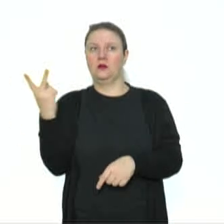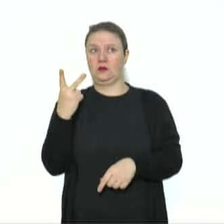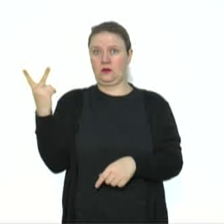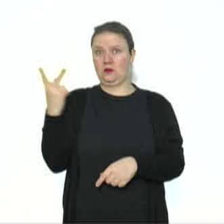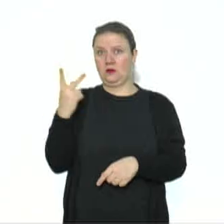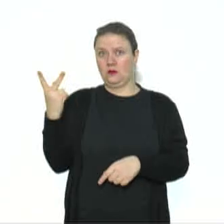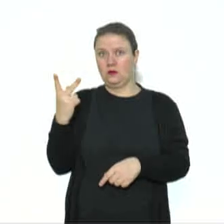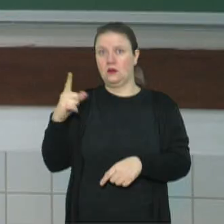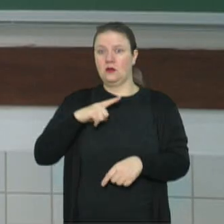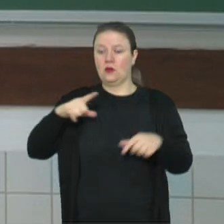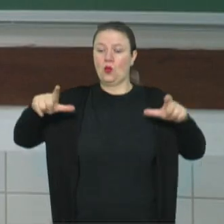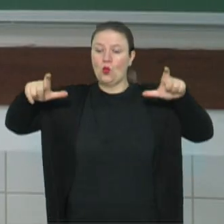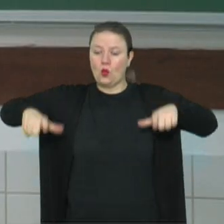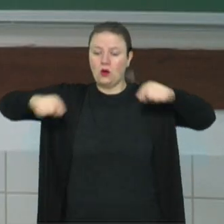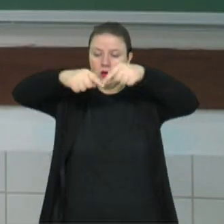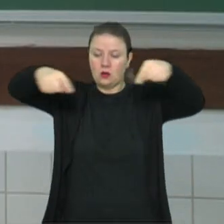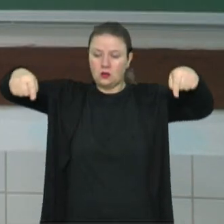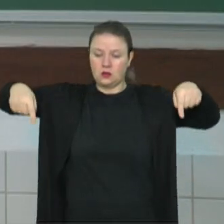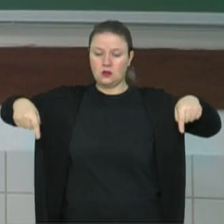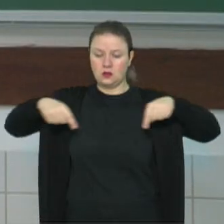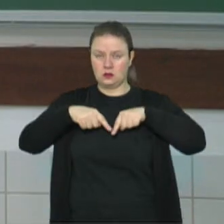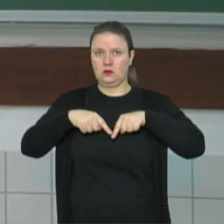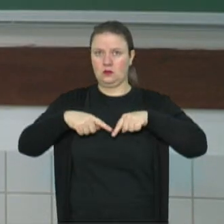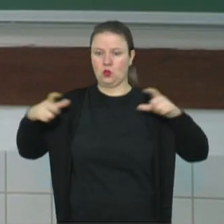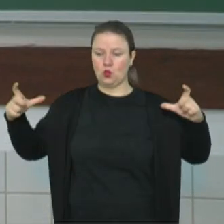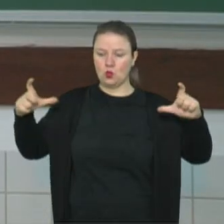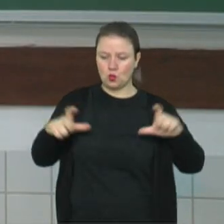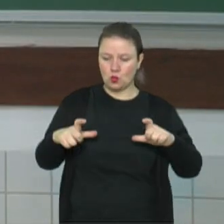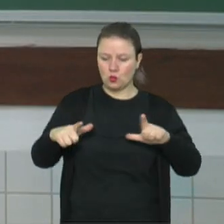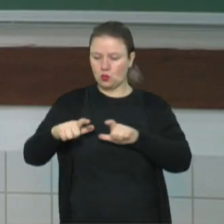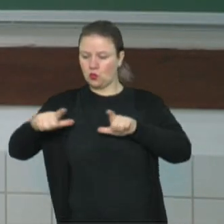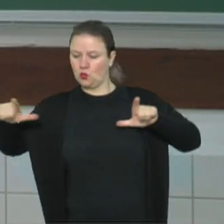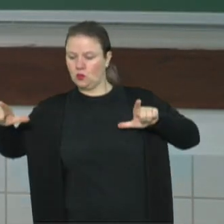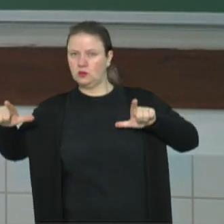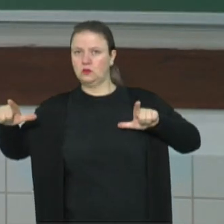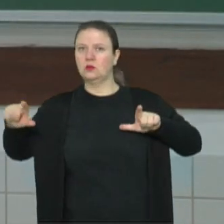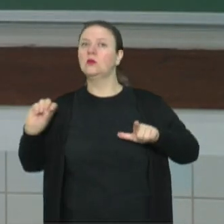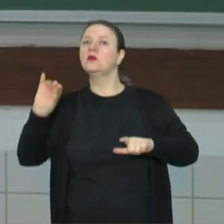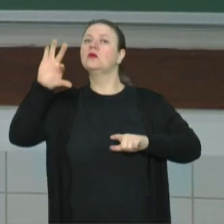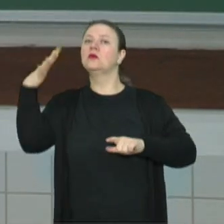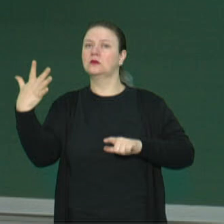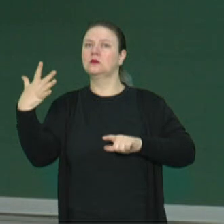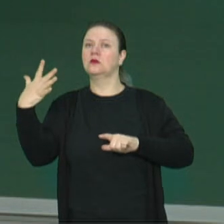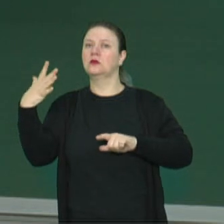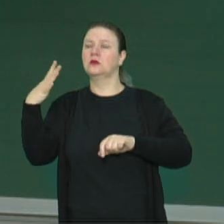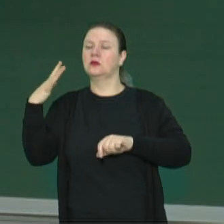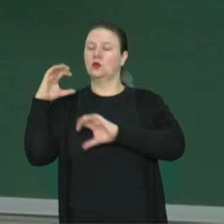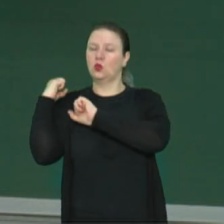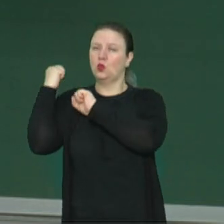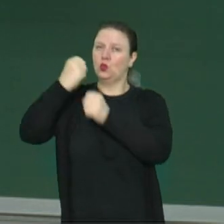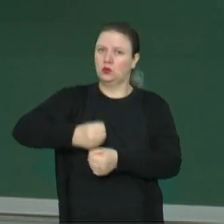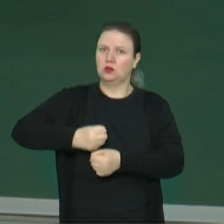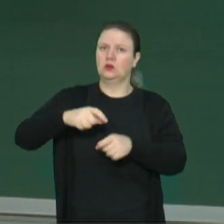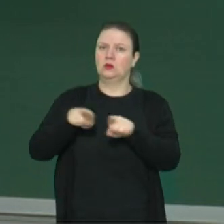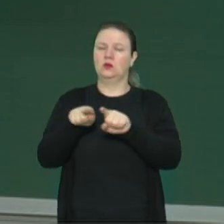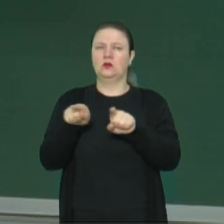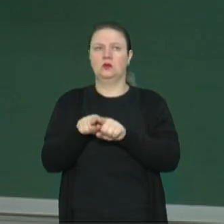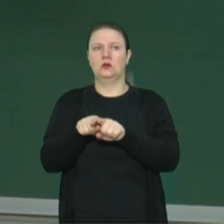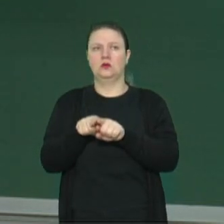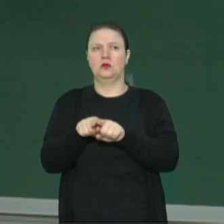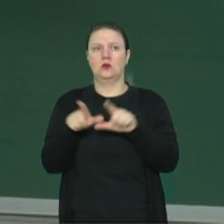existem área mínima e área máxima para que aconteça a luta do jiu-jitsu. Na mínima nós temos o quê?